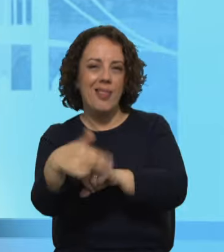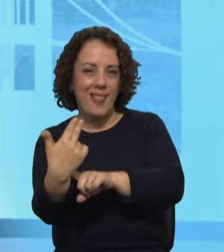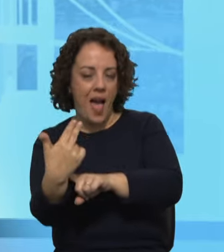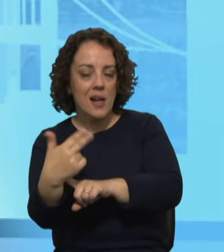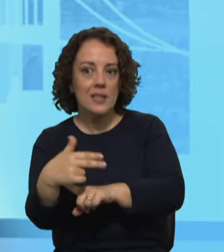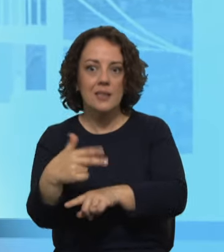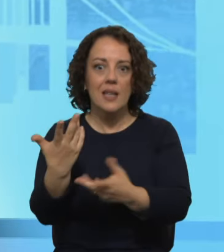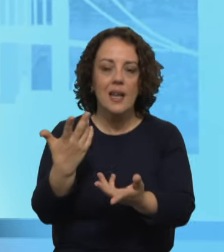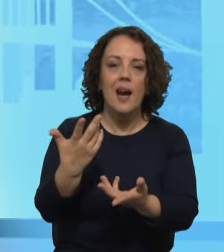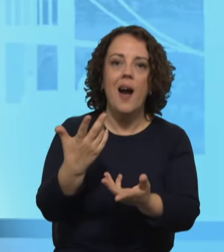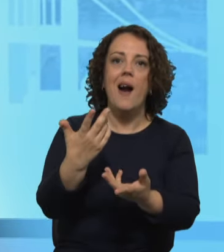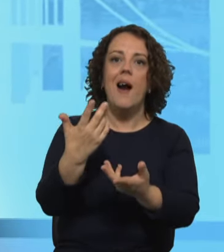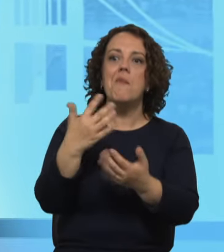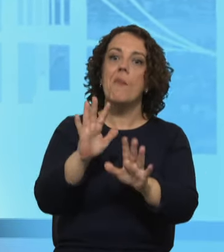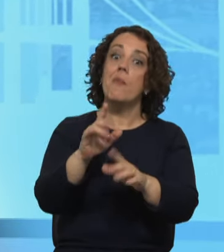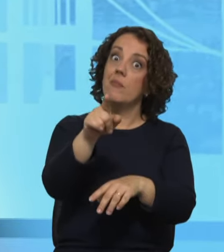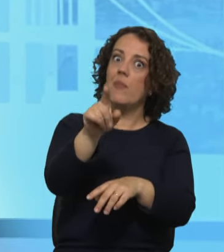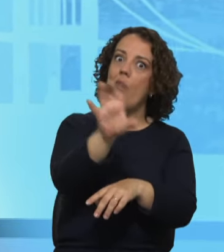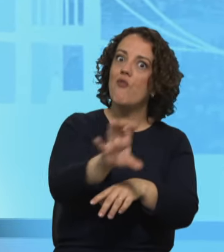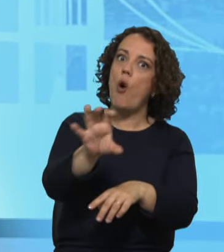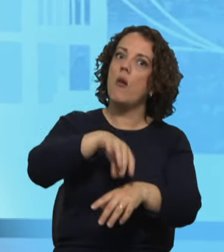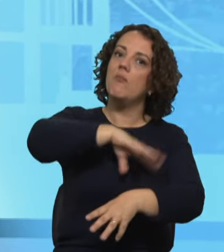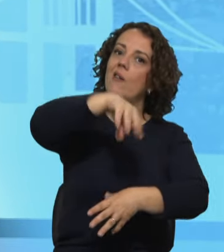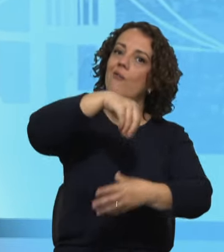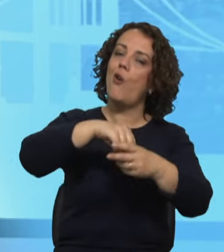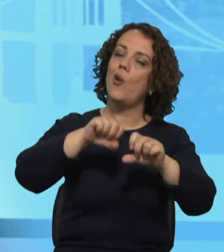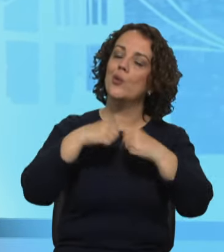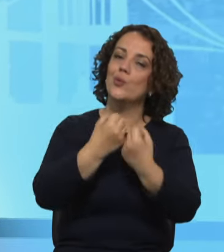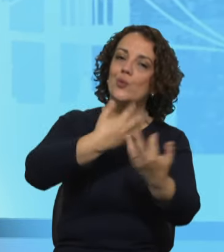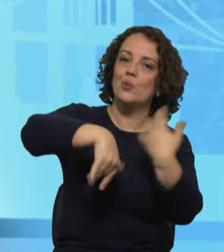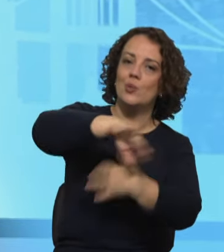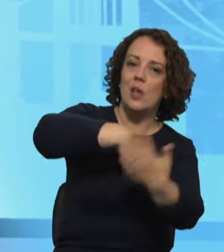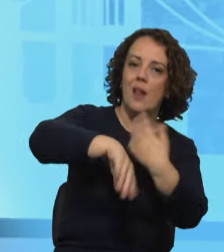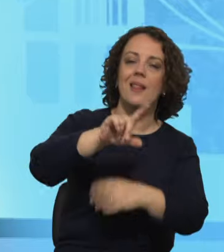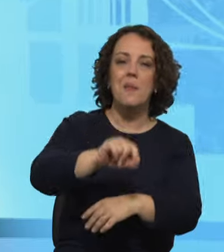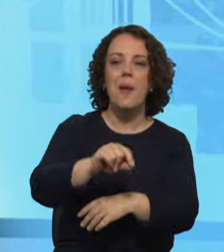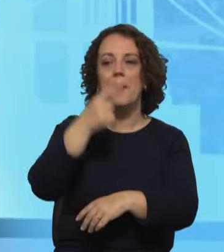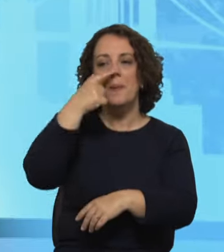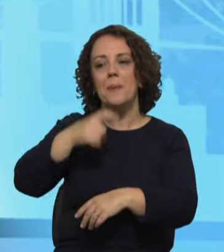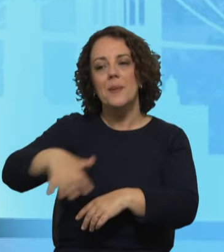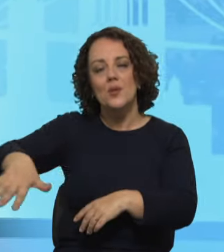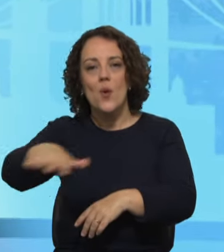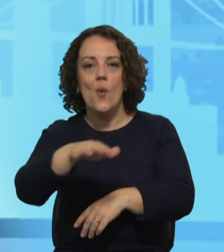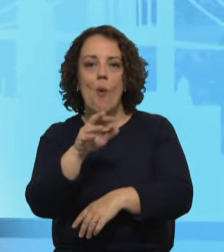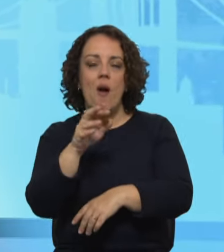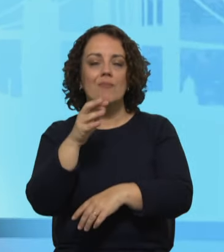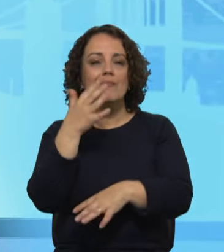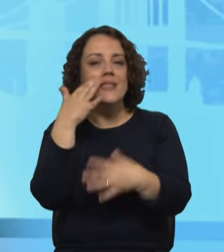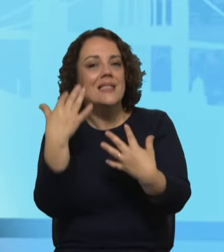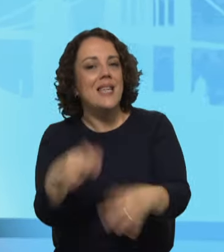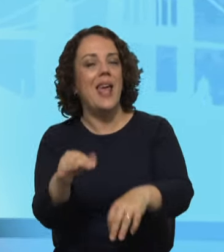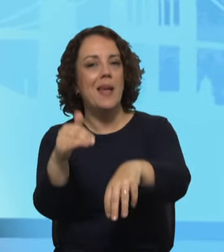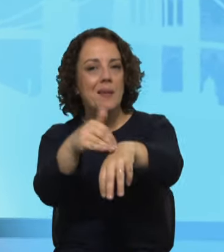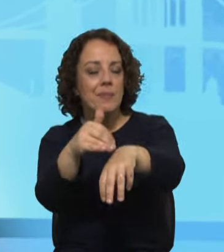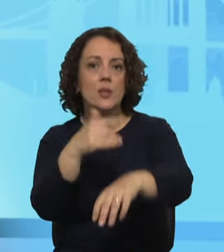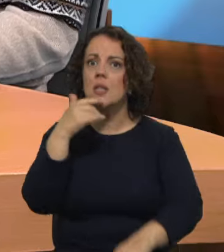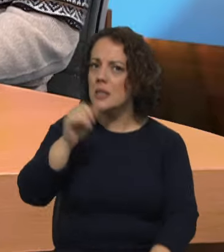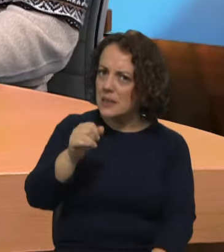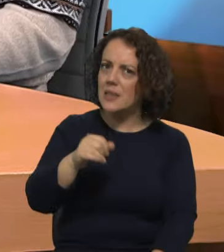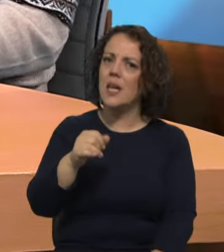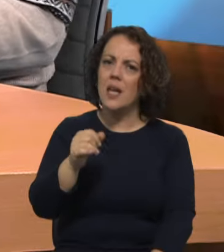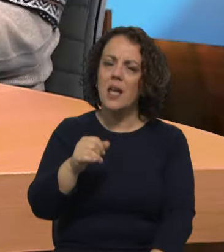olvido na sociedade Mas também de perceberem a forma descontraída como estas pessoas vos procuravam e chegavam até vós Sim sim eu eu acho que foi